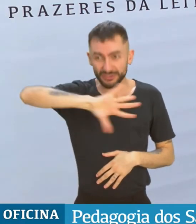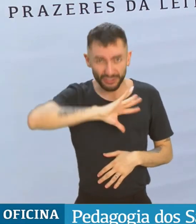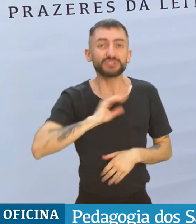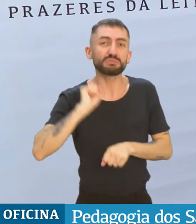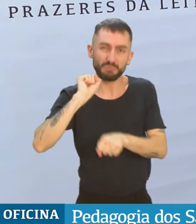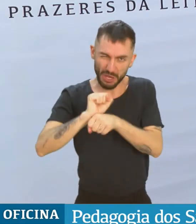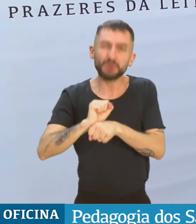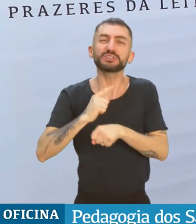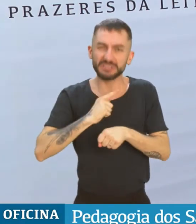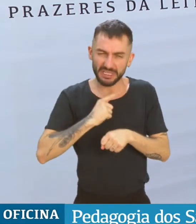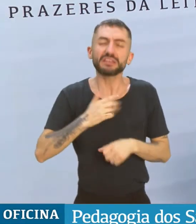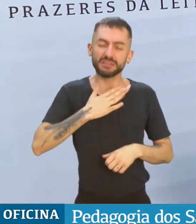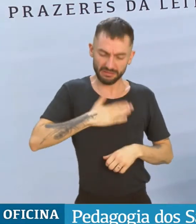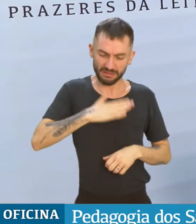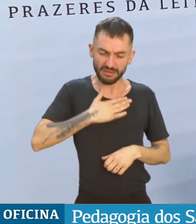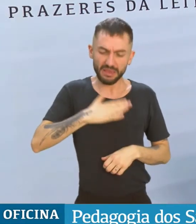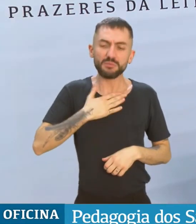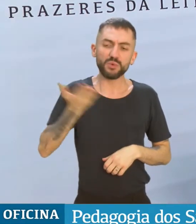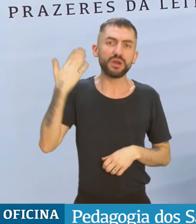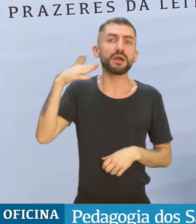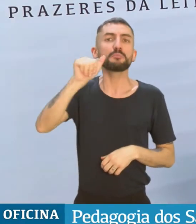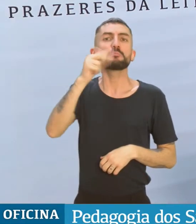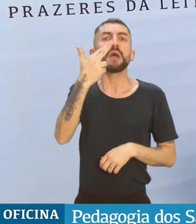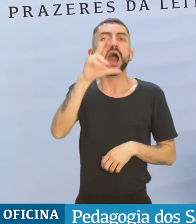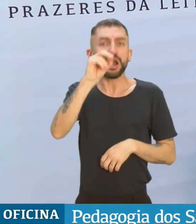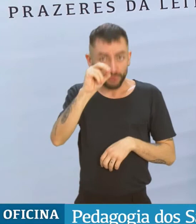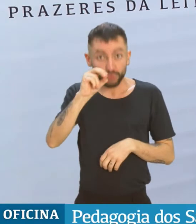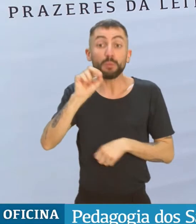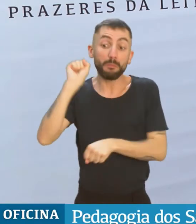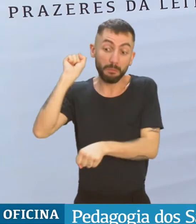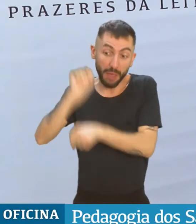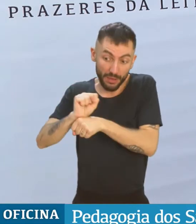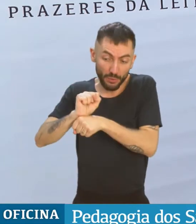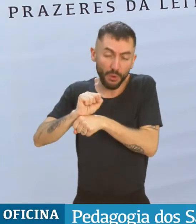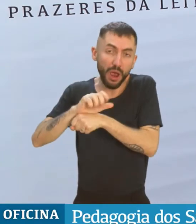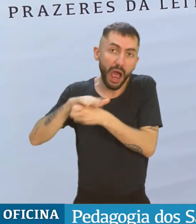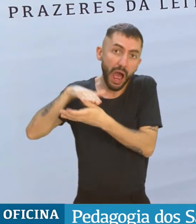hiato bem grande, que foi em março, quando a gente interrompeu, e